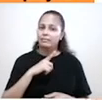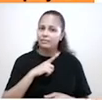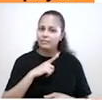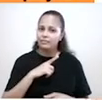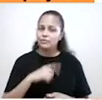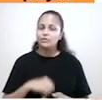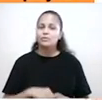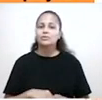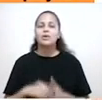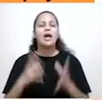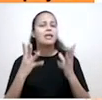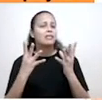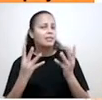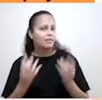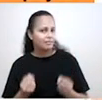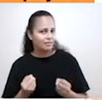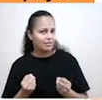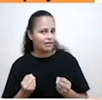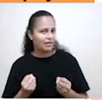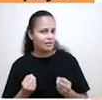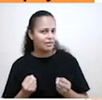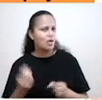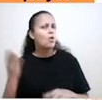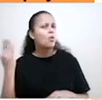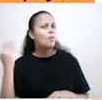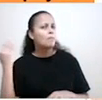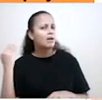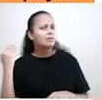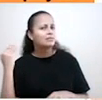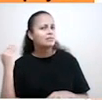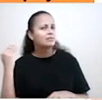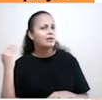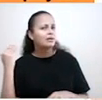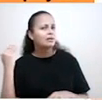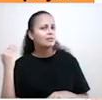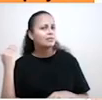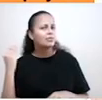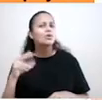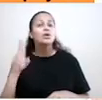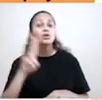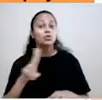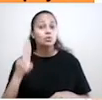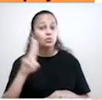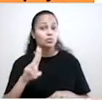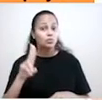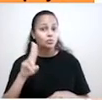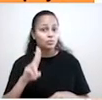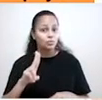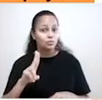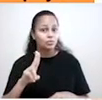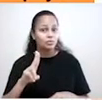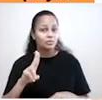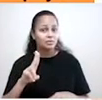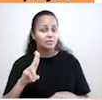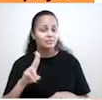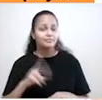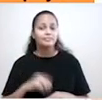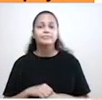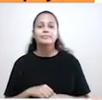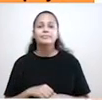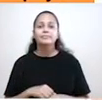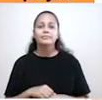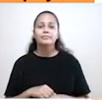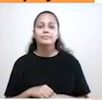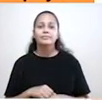temos o accept, aceitar. Olha só o passado dele, o particípio, que a gente usa muito numa matéria que vimos há pouco